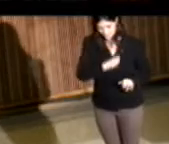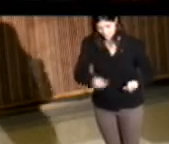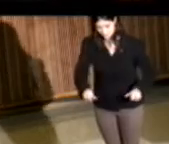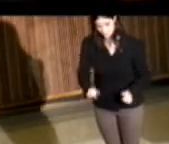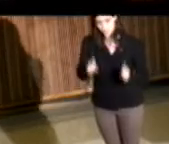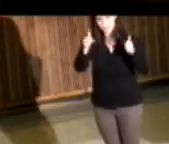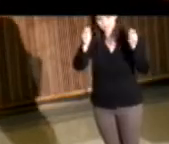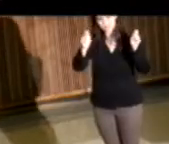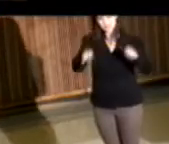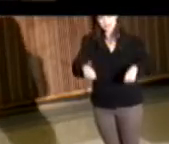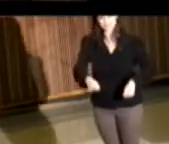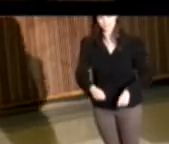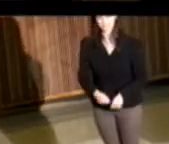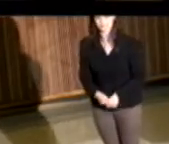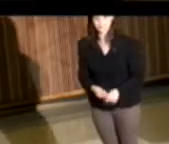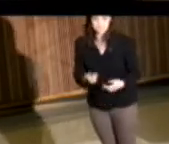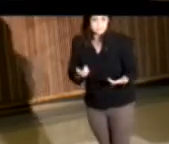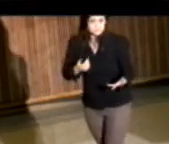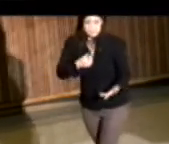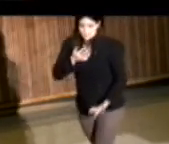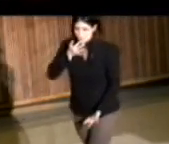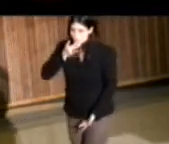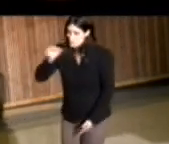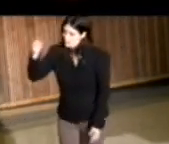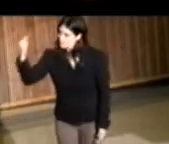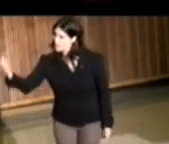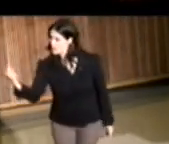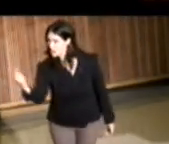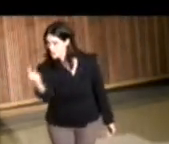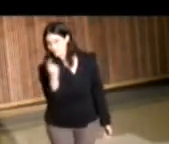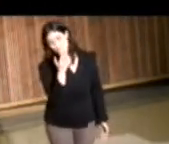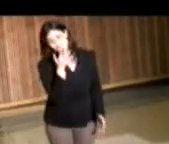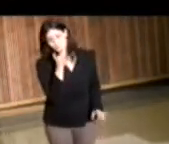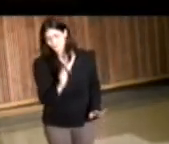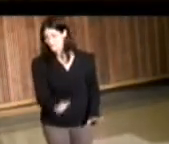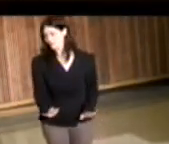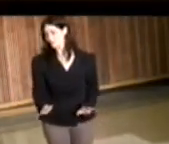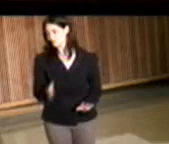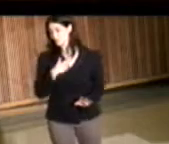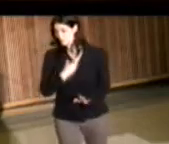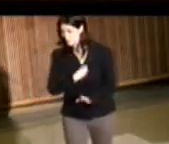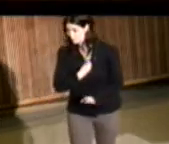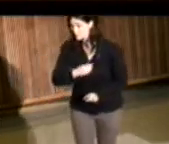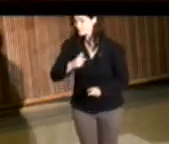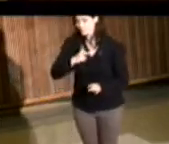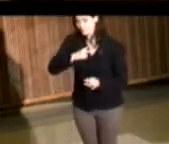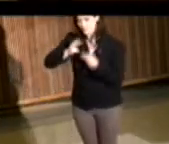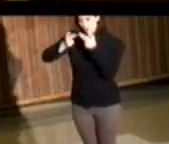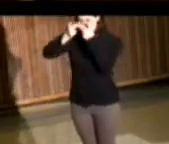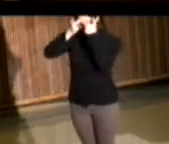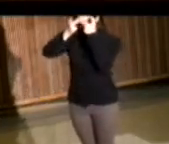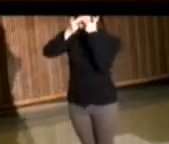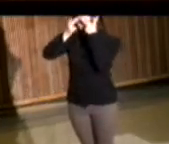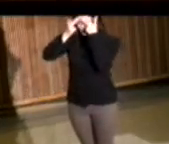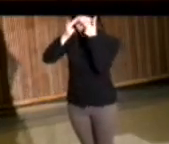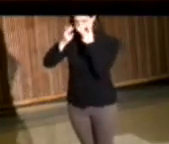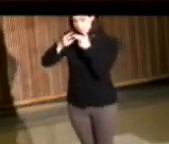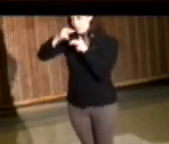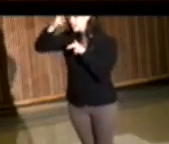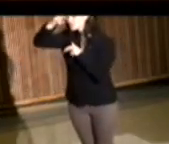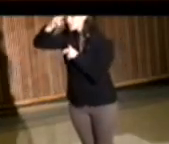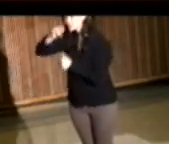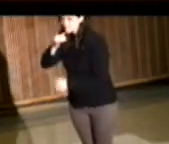Queridos, eu não sei qual é a tua história. Cada um tem a sua. Eu tenho as minhas. Mas vai chegar uma